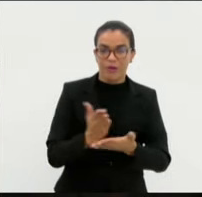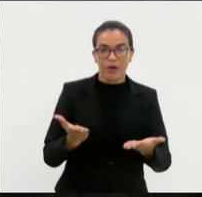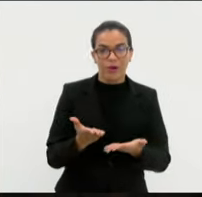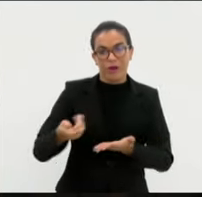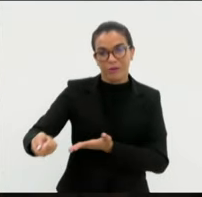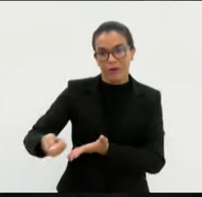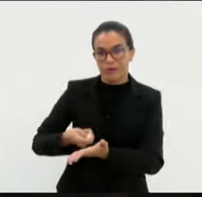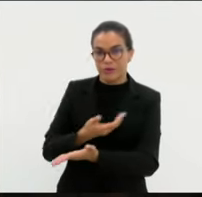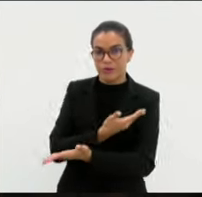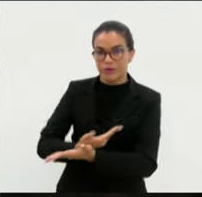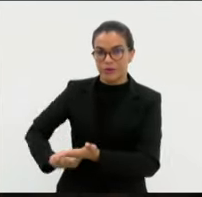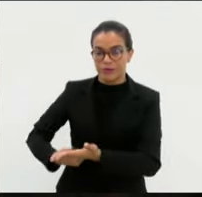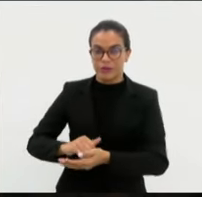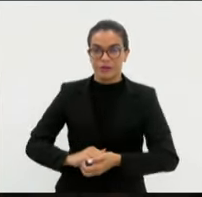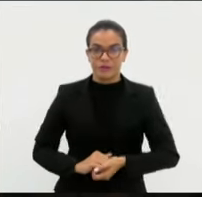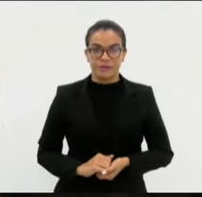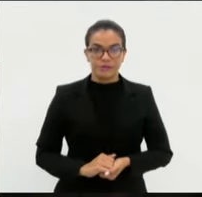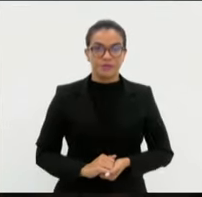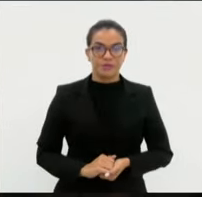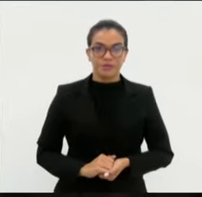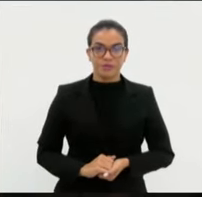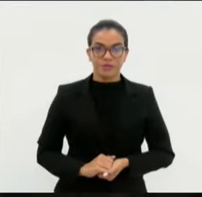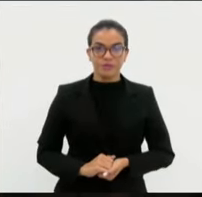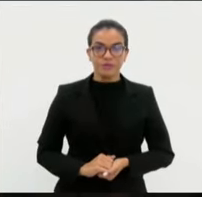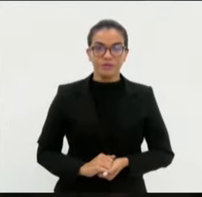Vai autógrafo.